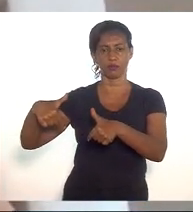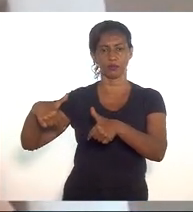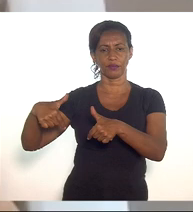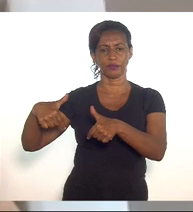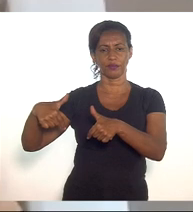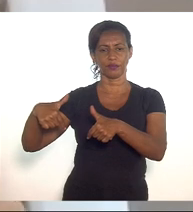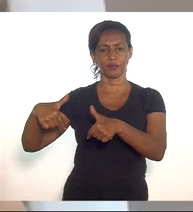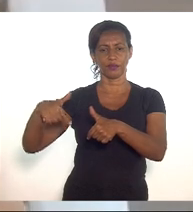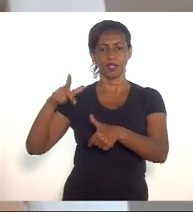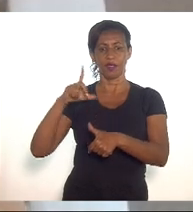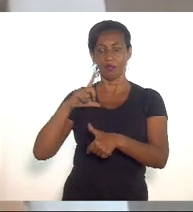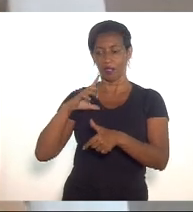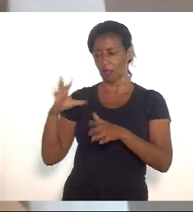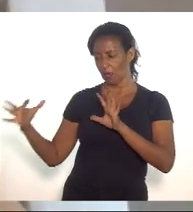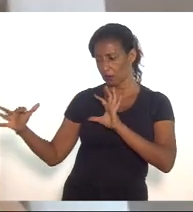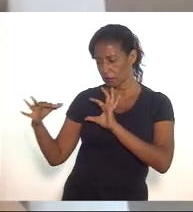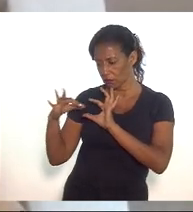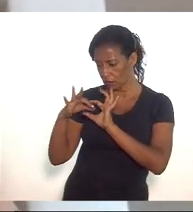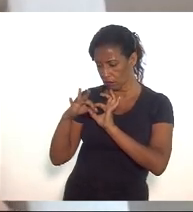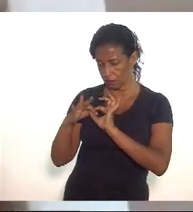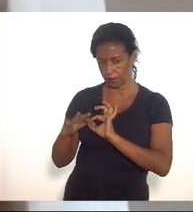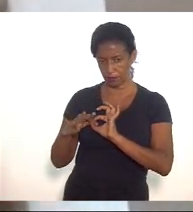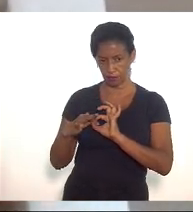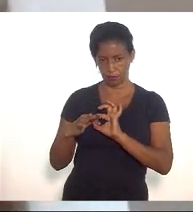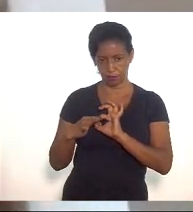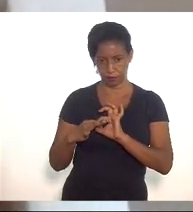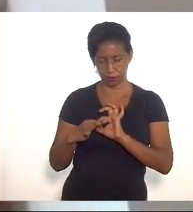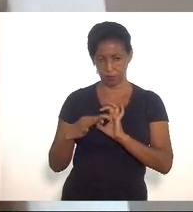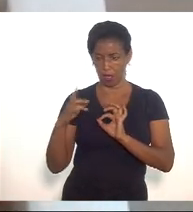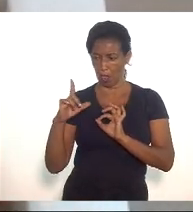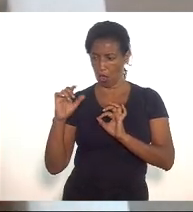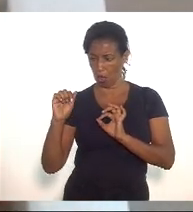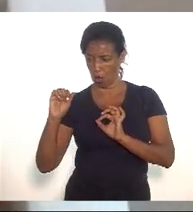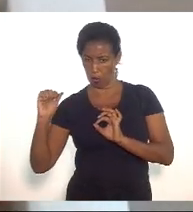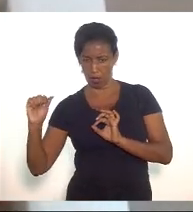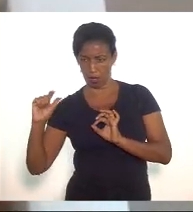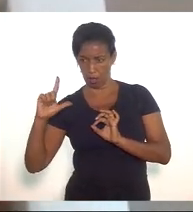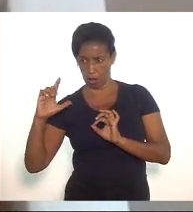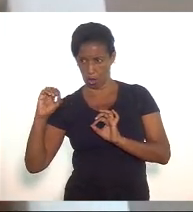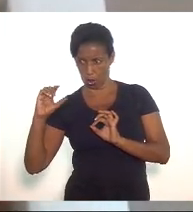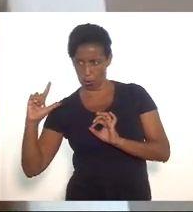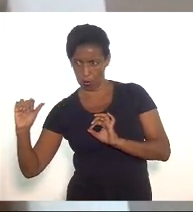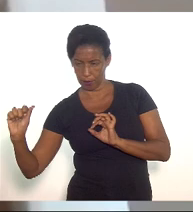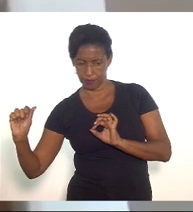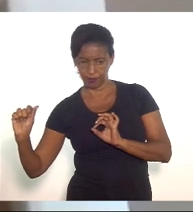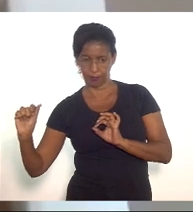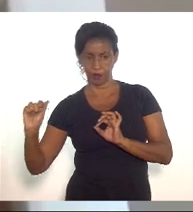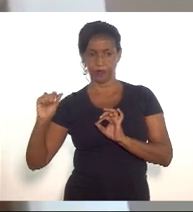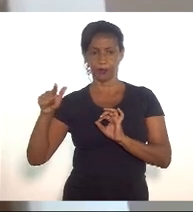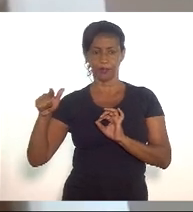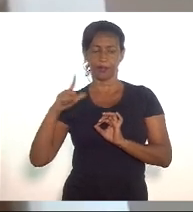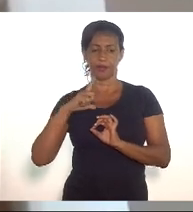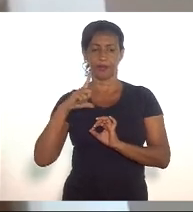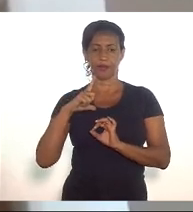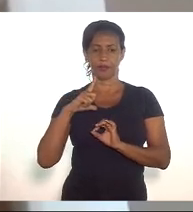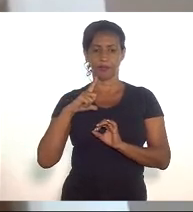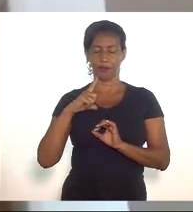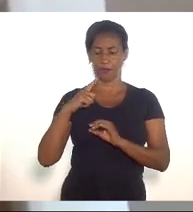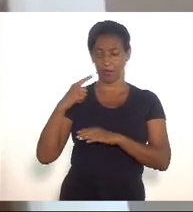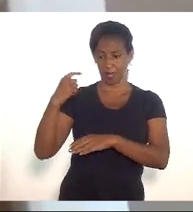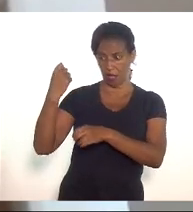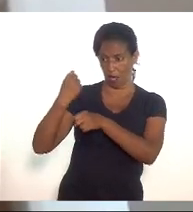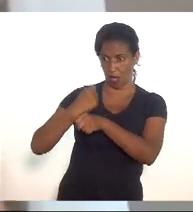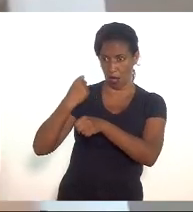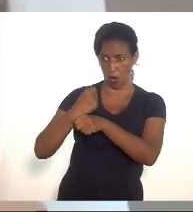essa ação vai estar ligada com a LOA. Então, esse recapeamento da estrada